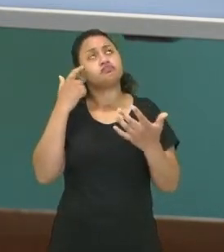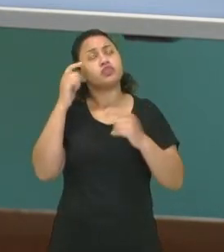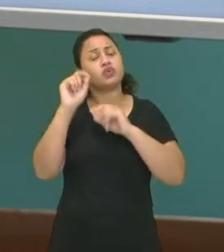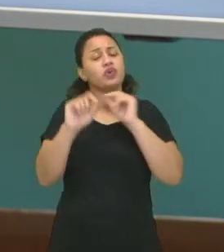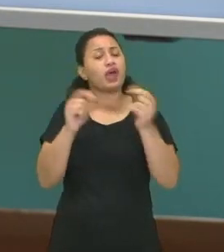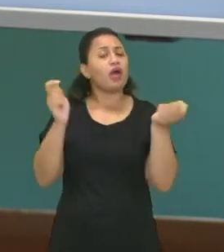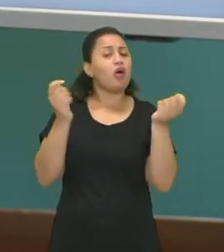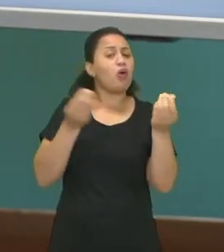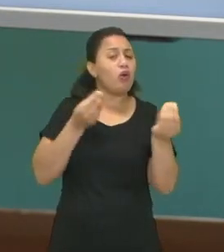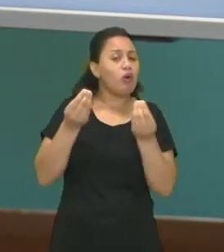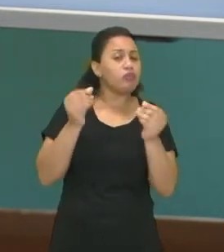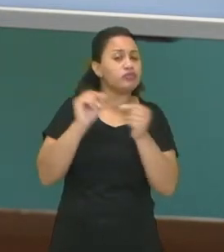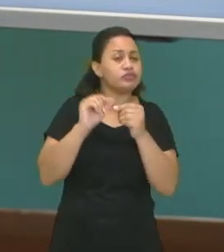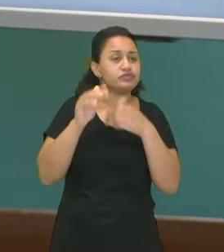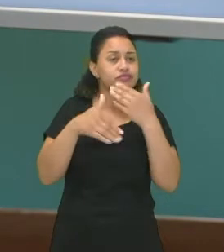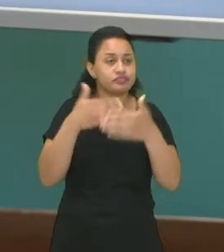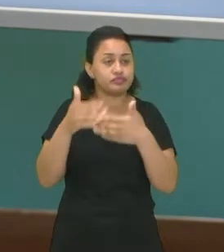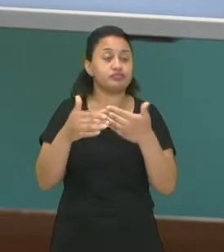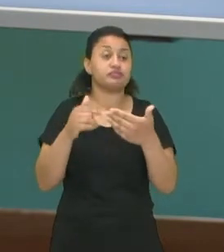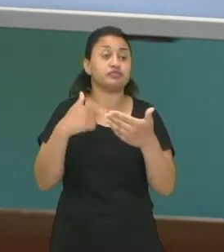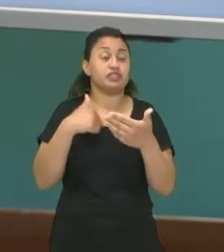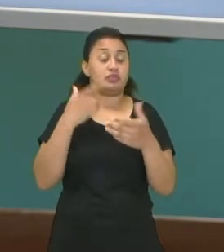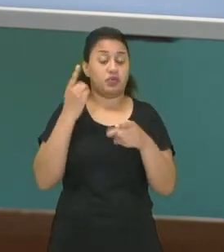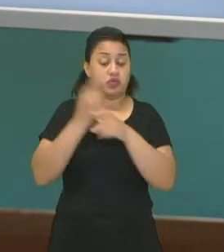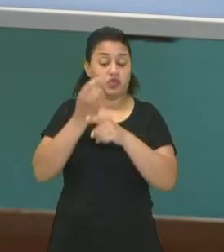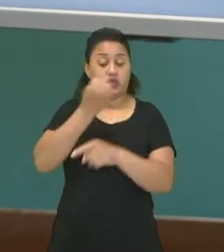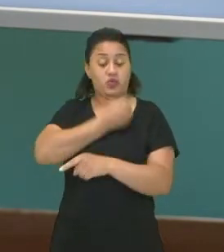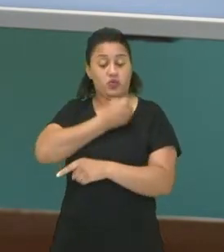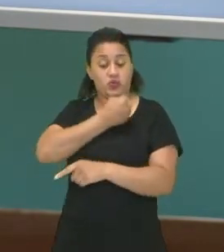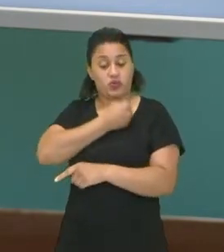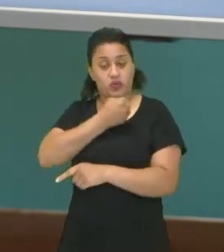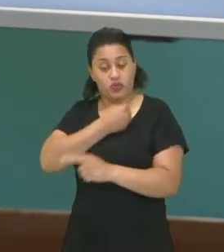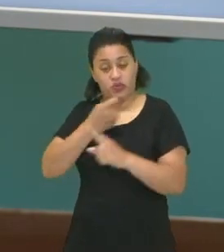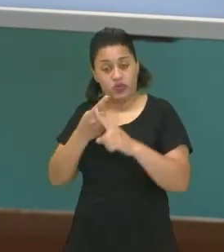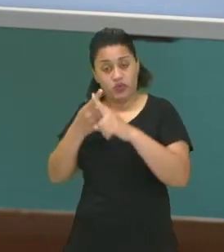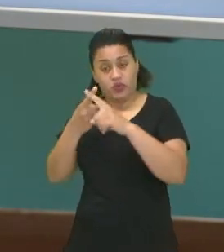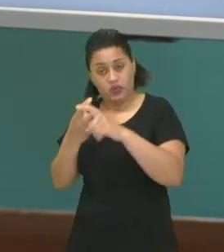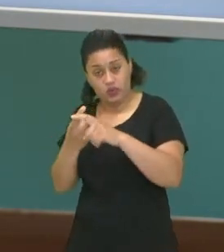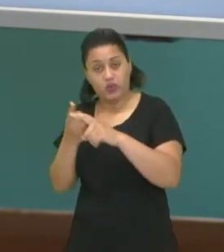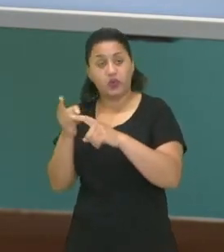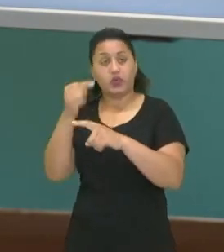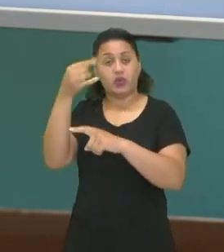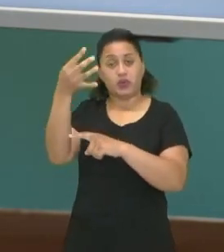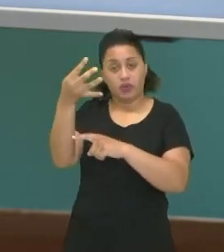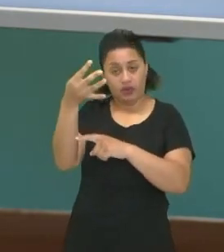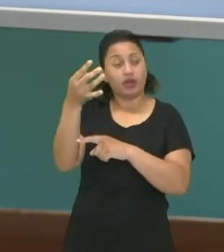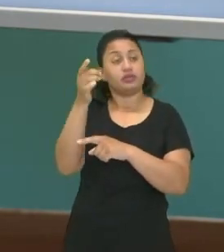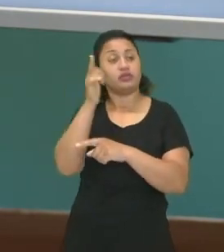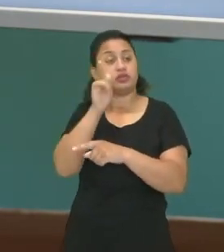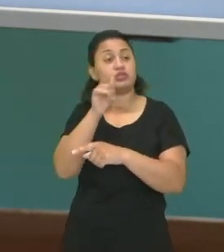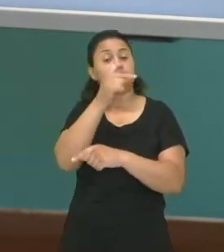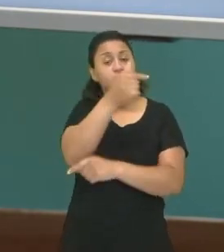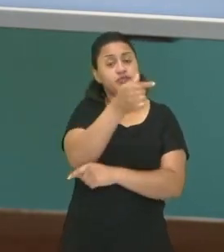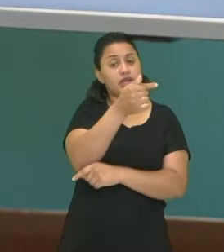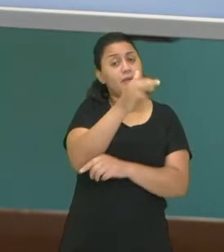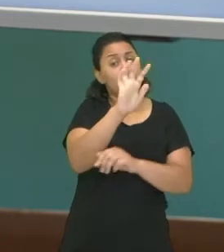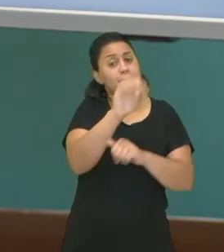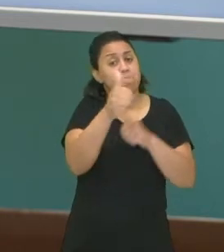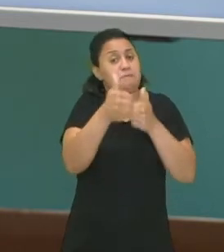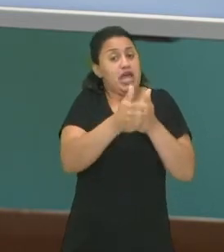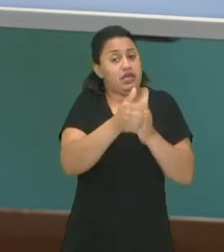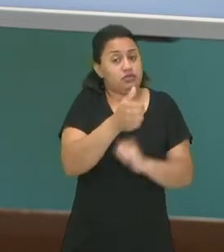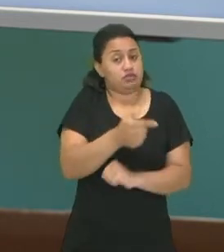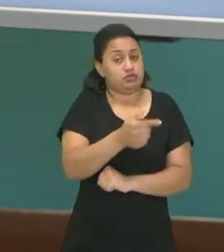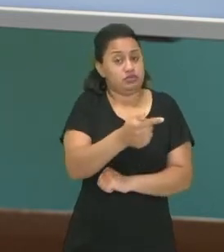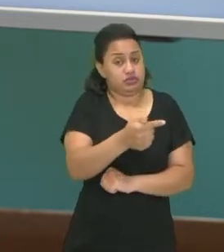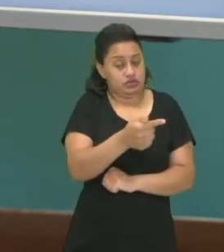pode fazer esse processo? Então, a gente tem que encontrar um número que a gente vai multiplicar por 4 e vai chegar lá mais próximo de